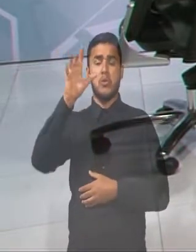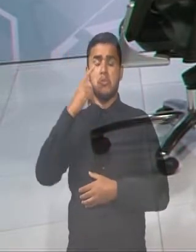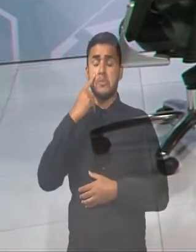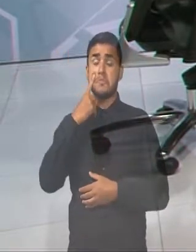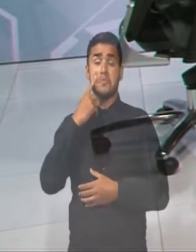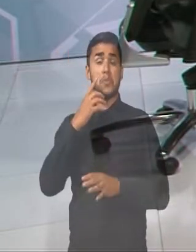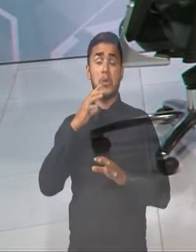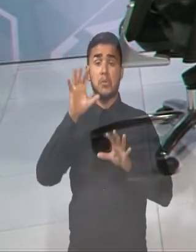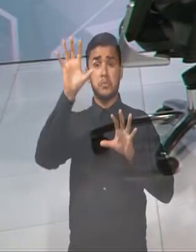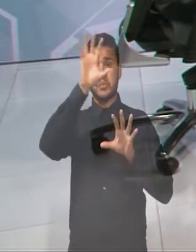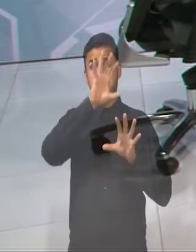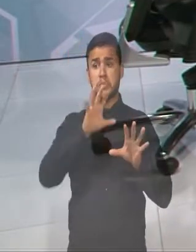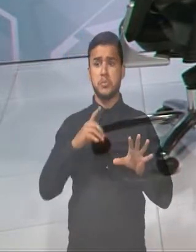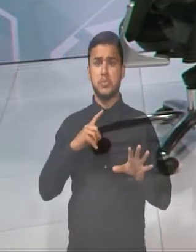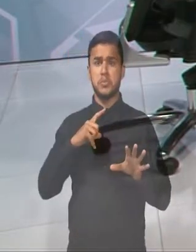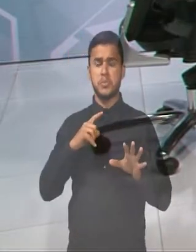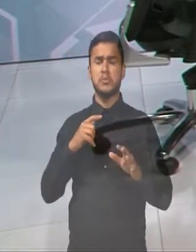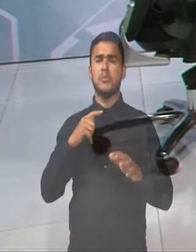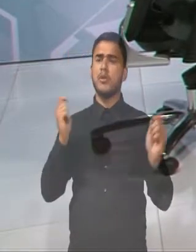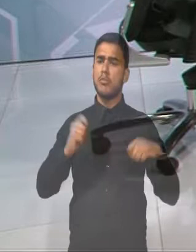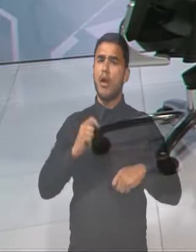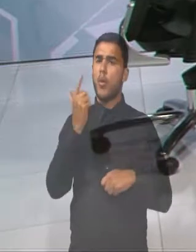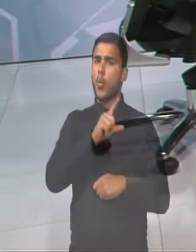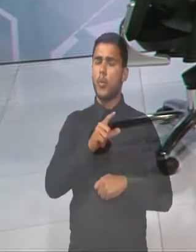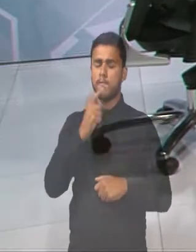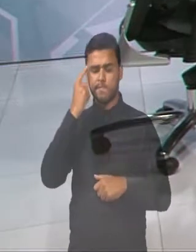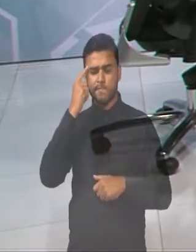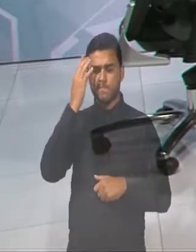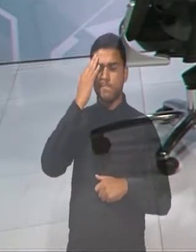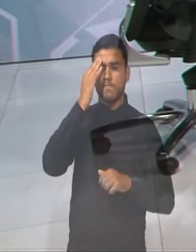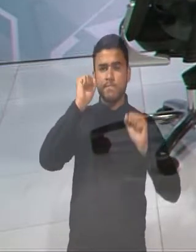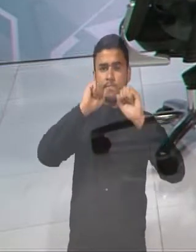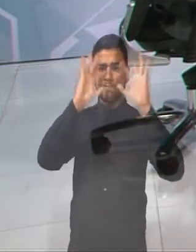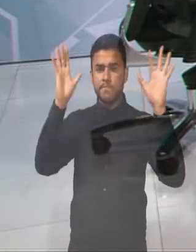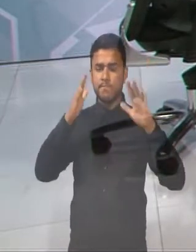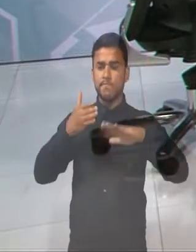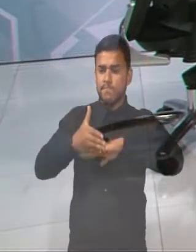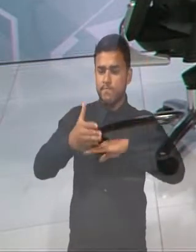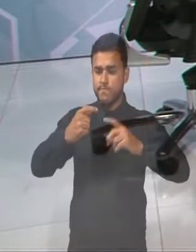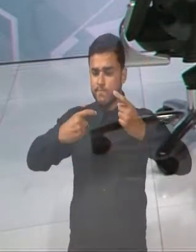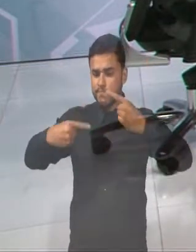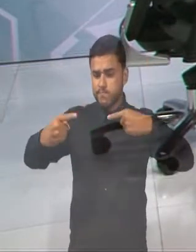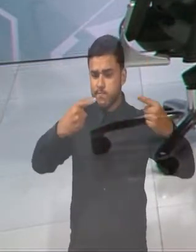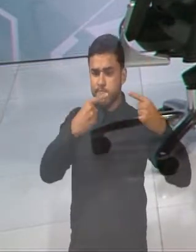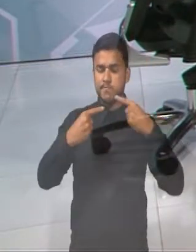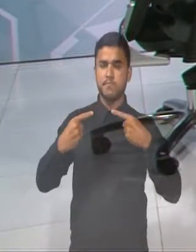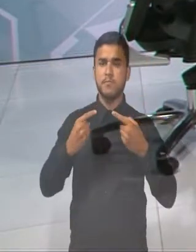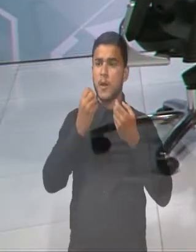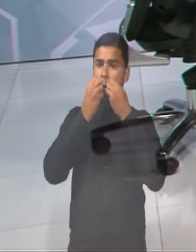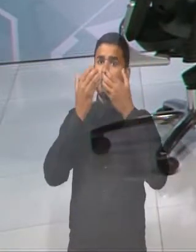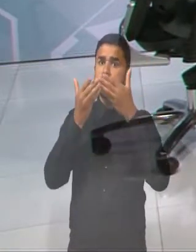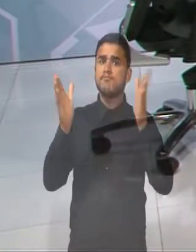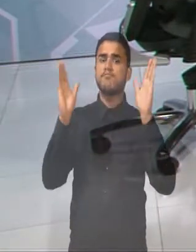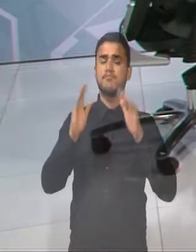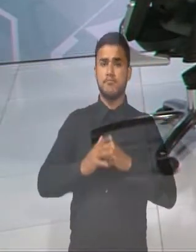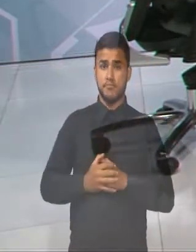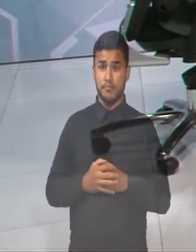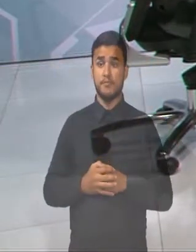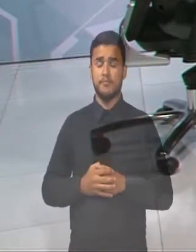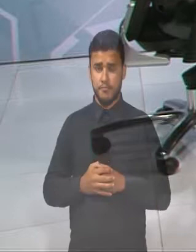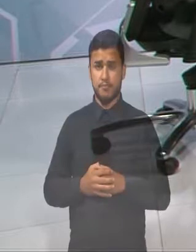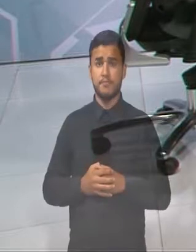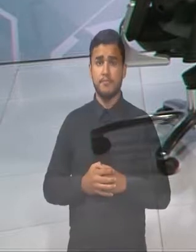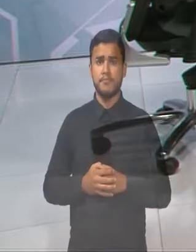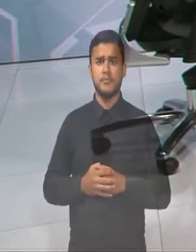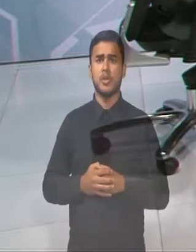diferente e ele tem a capacidade de fazer essa leitura, interpretar e participar do jogo, A oportunidade aí ela está abrindo, nesse sentido,